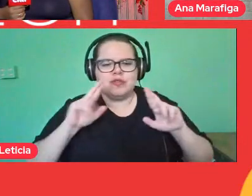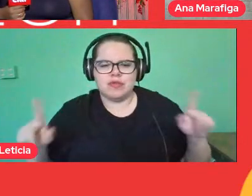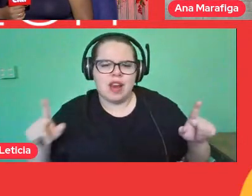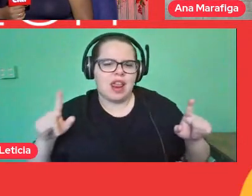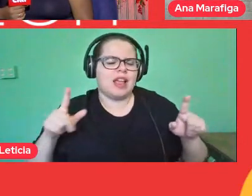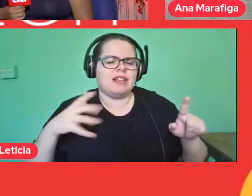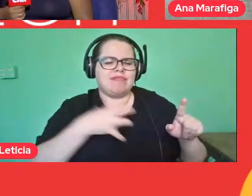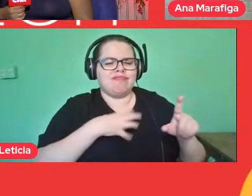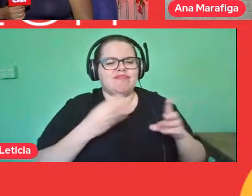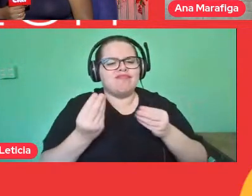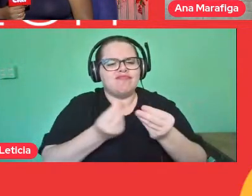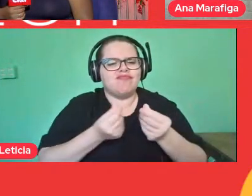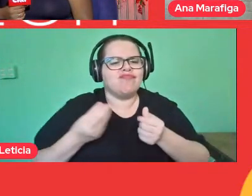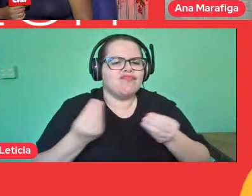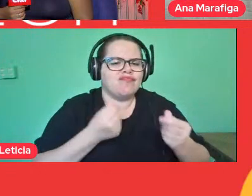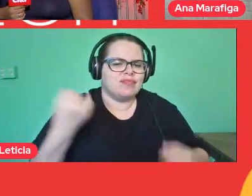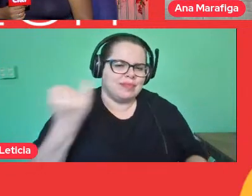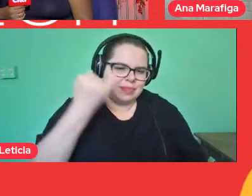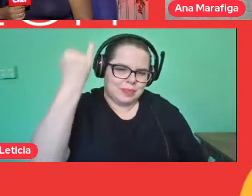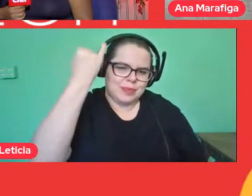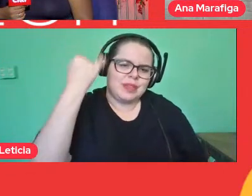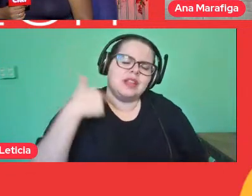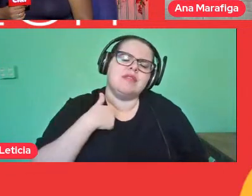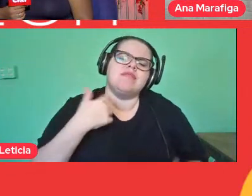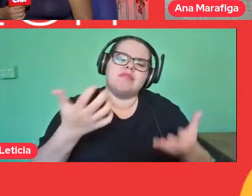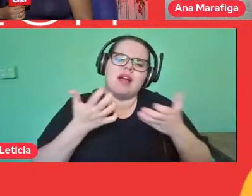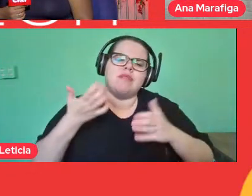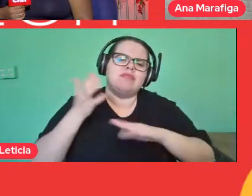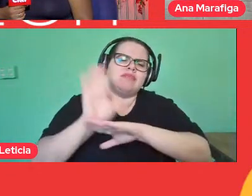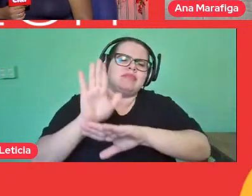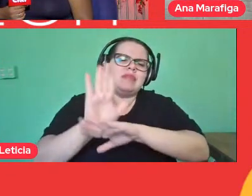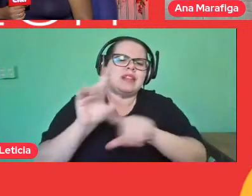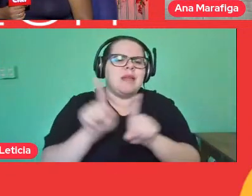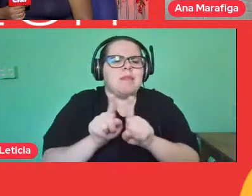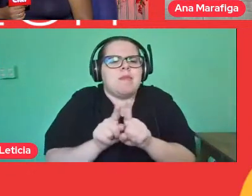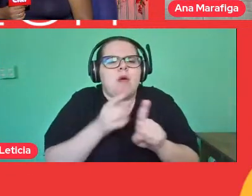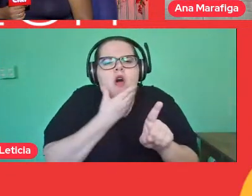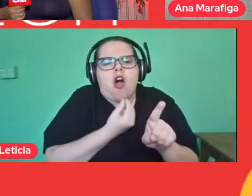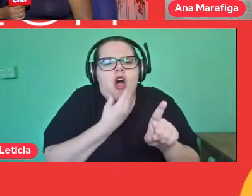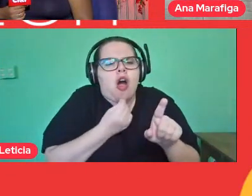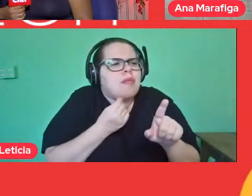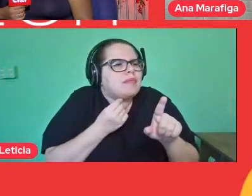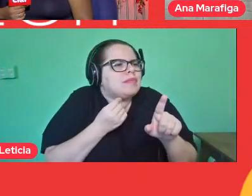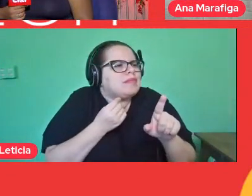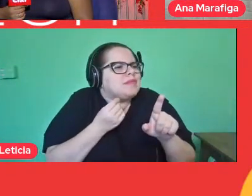essa sensibilidade, né? Então, eu queria inspirar também os homens a buscar esse caminho de ser um